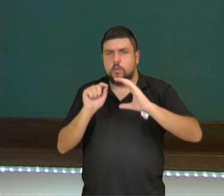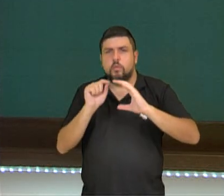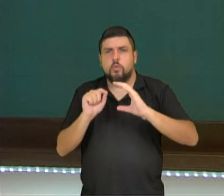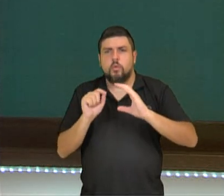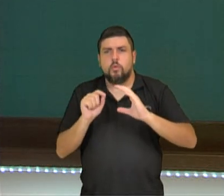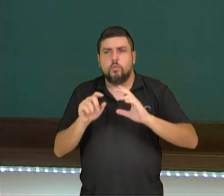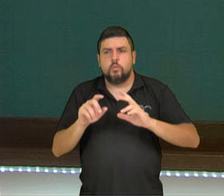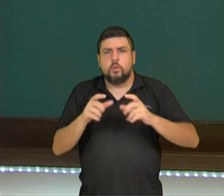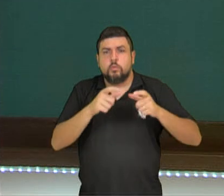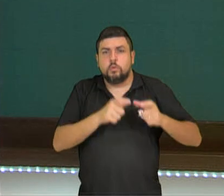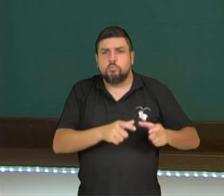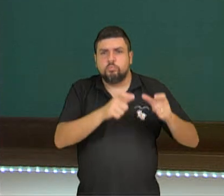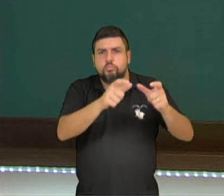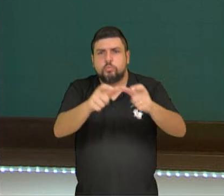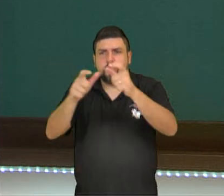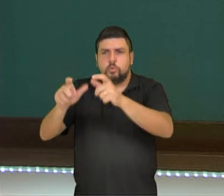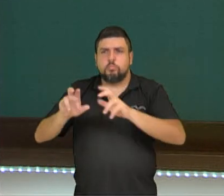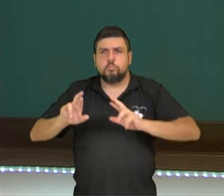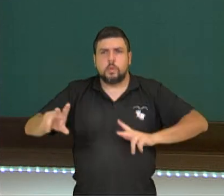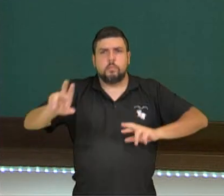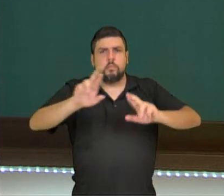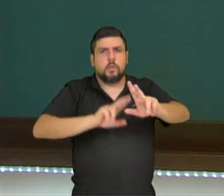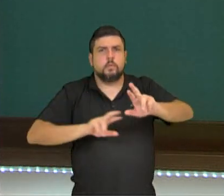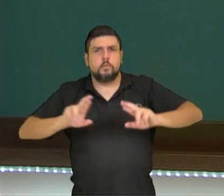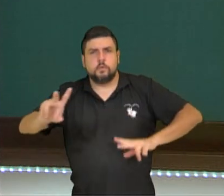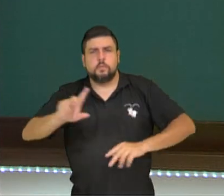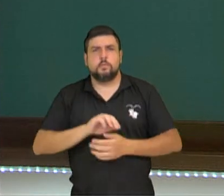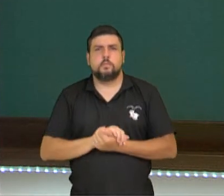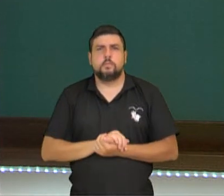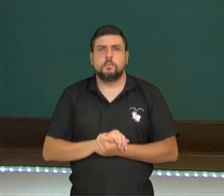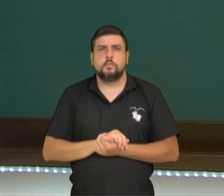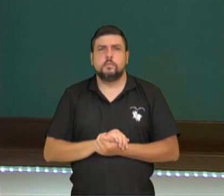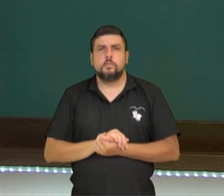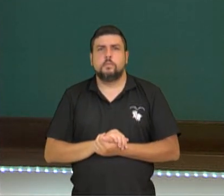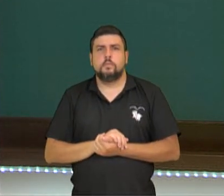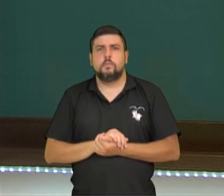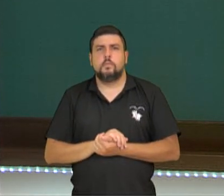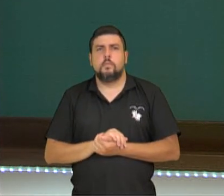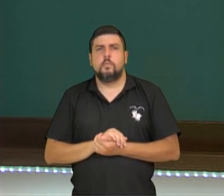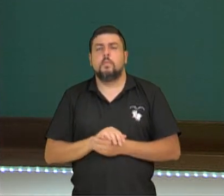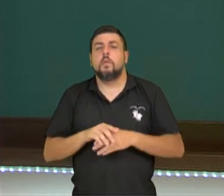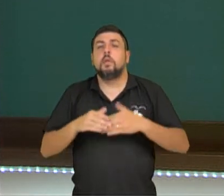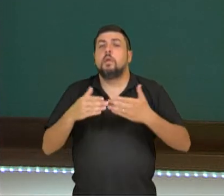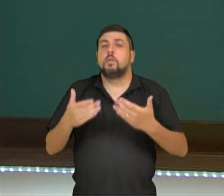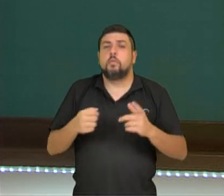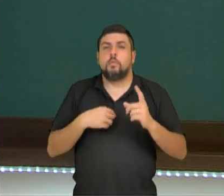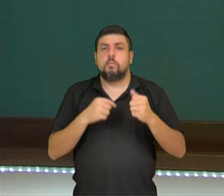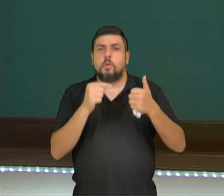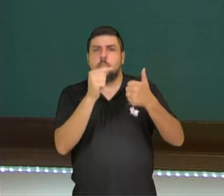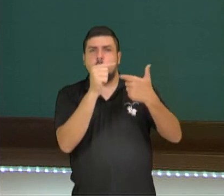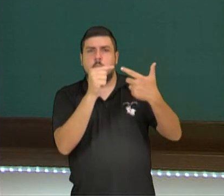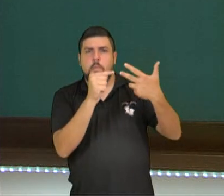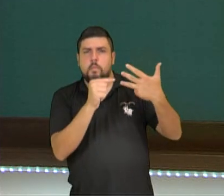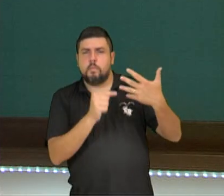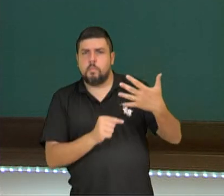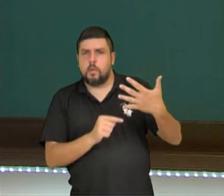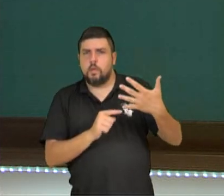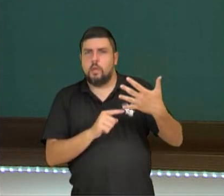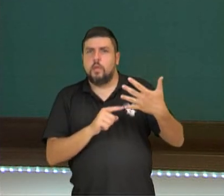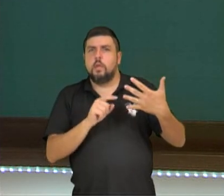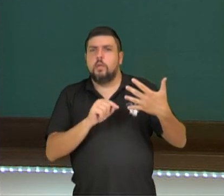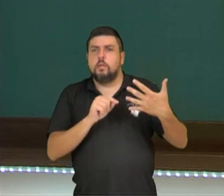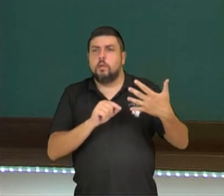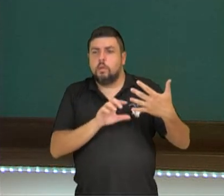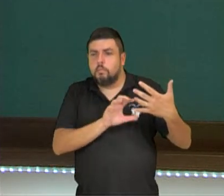lugar para o outro, certo? Elementos, então, presentes em todos os tipos climáticos, mas com características